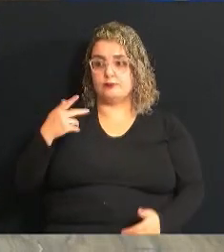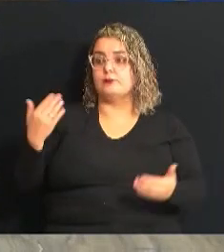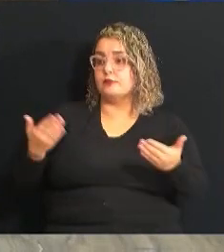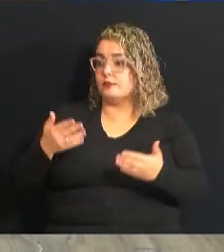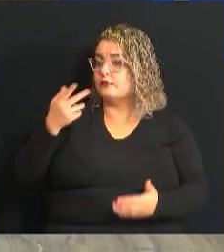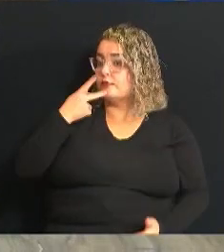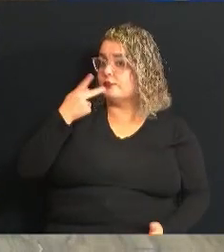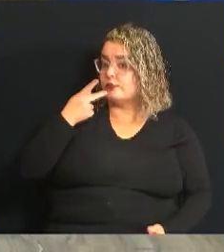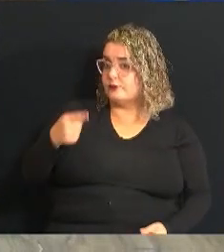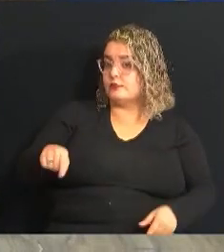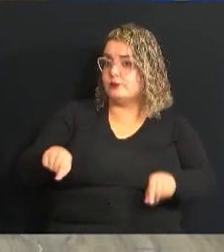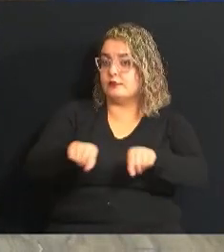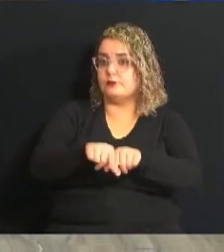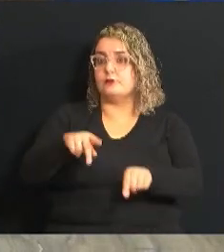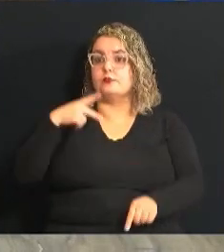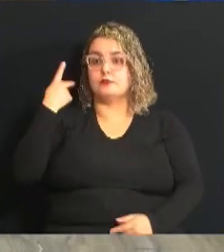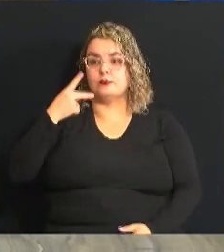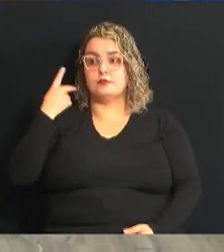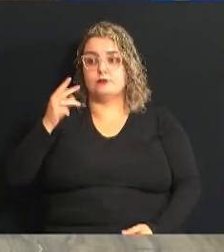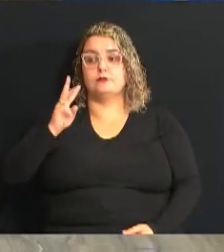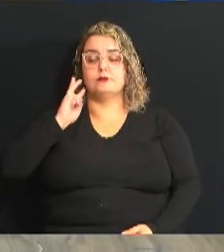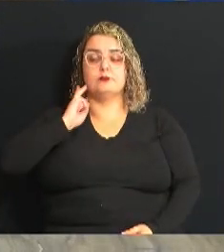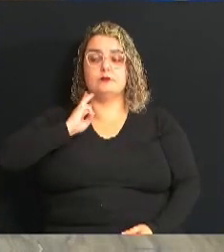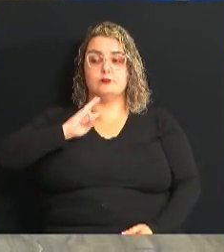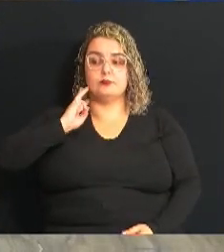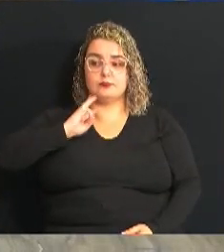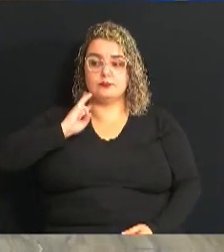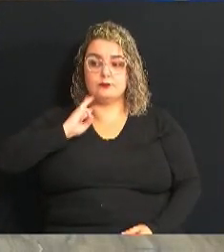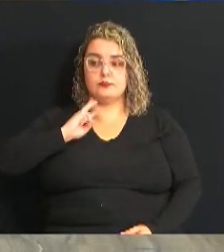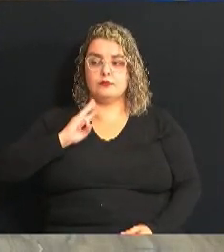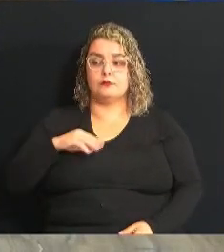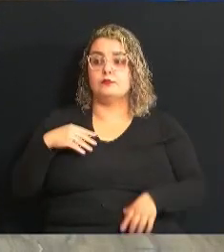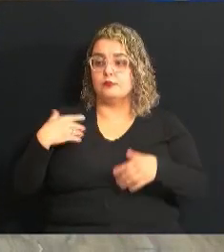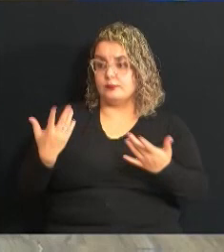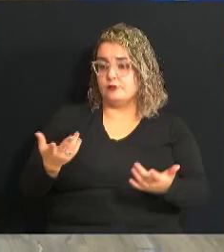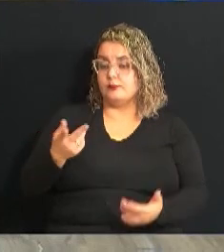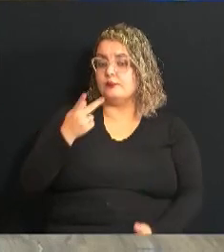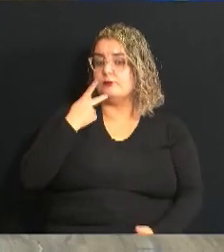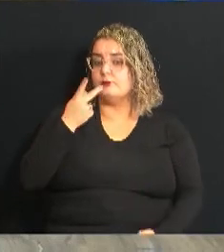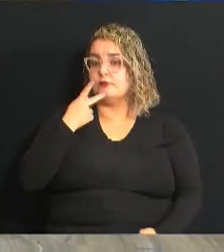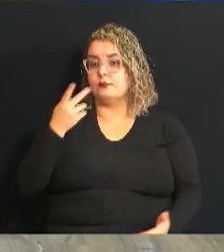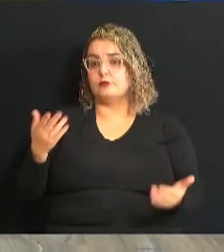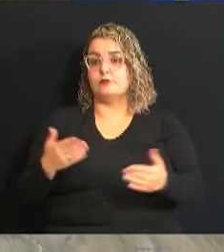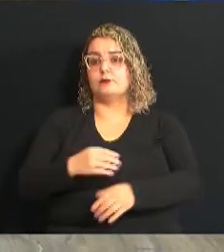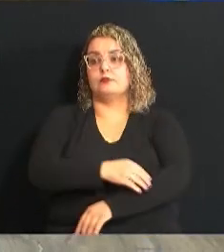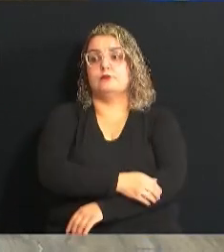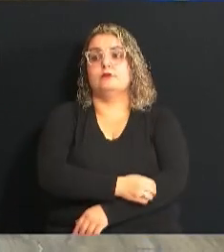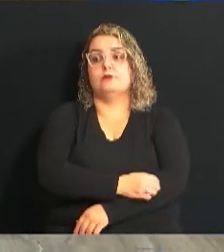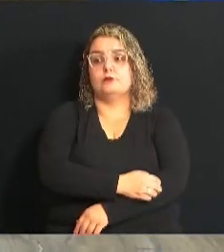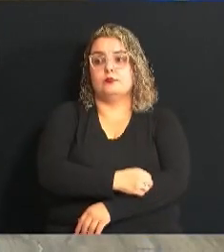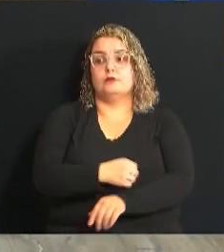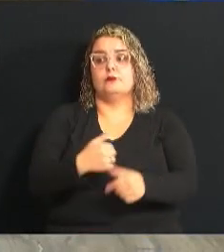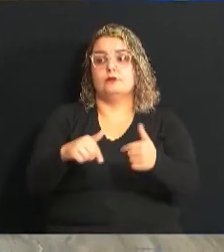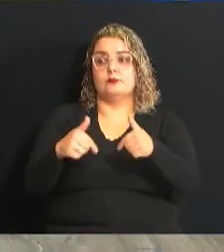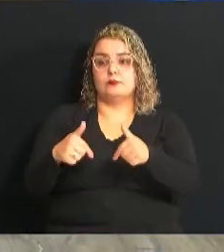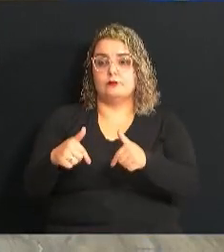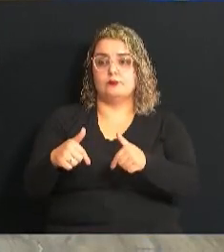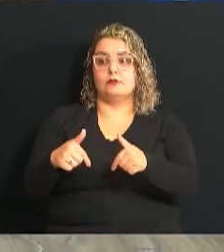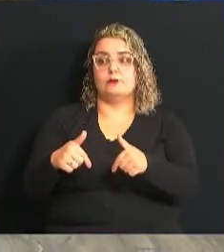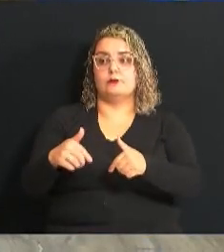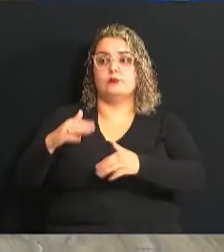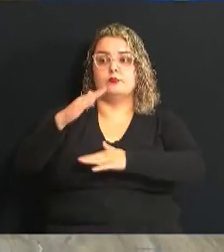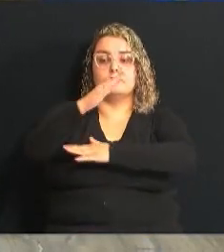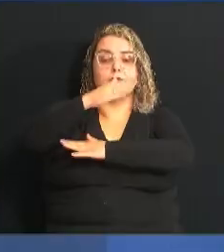então sobre o trabalho do vereador Cecílio Santos. Olha, a gente vai falar agora de um trabalho no Câmara nas